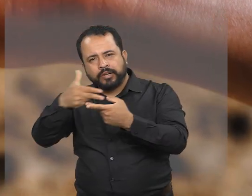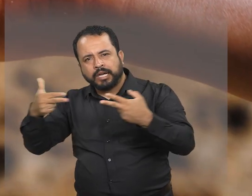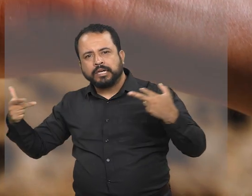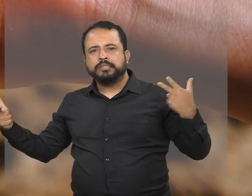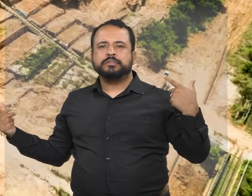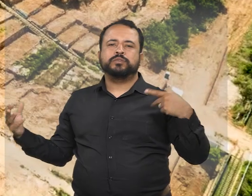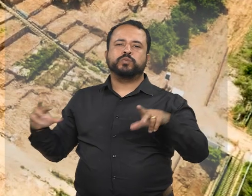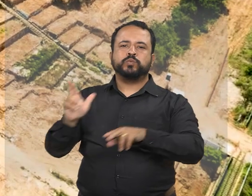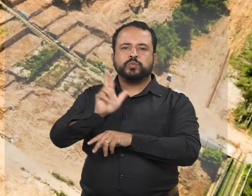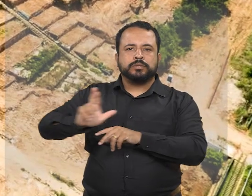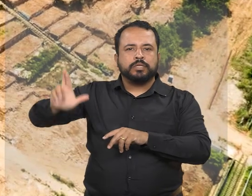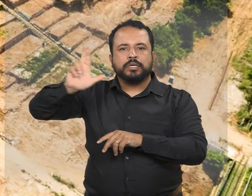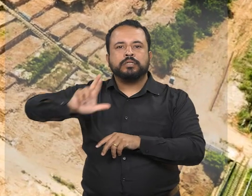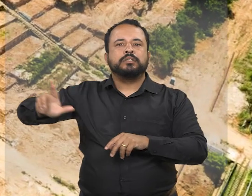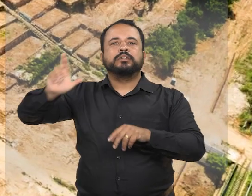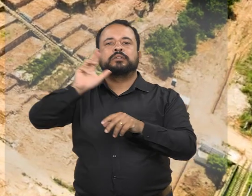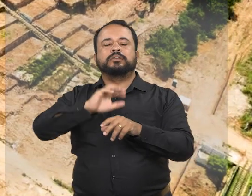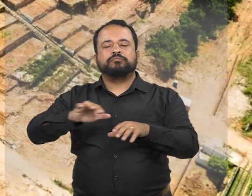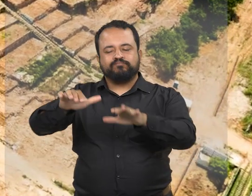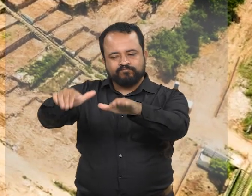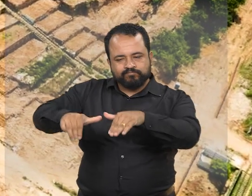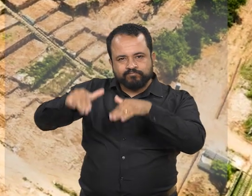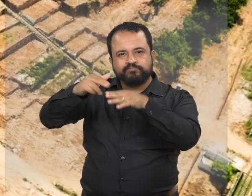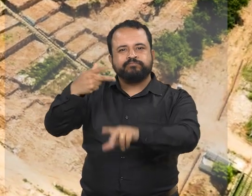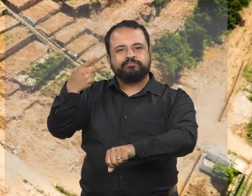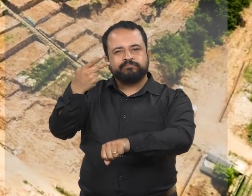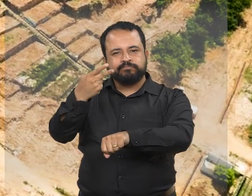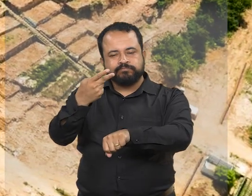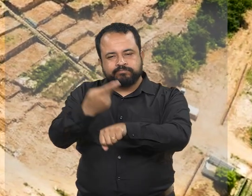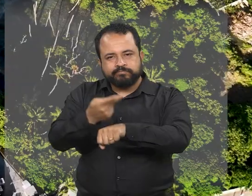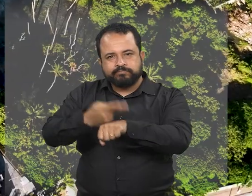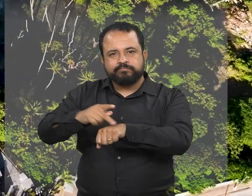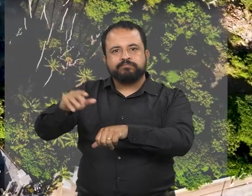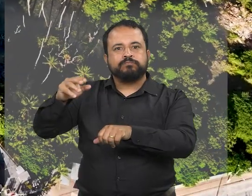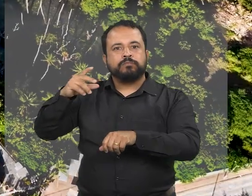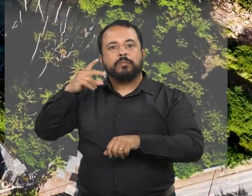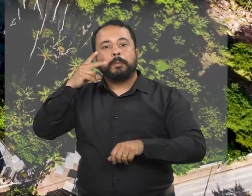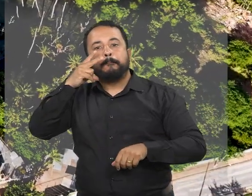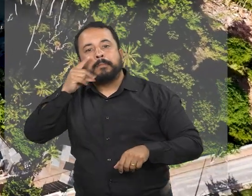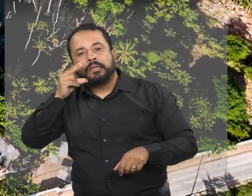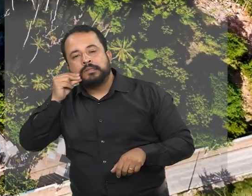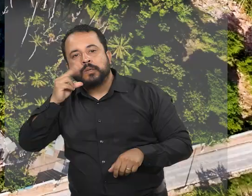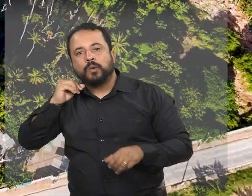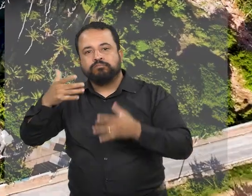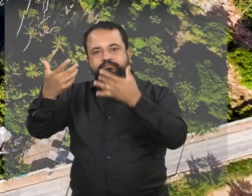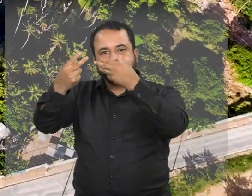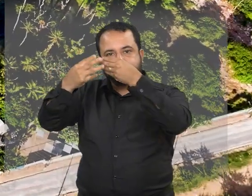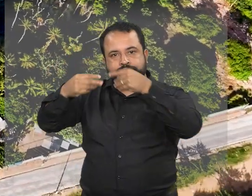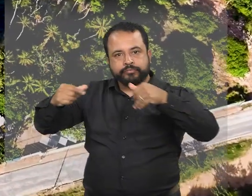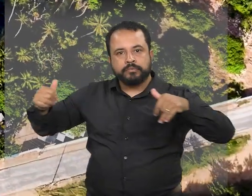muitos produtos e por décadas foi extraído do subsolo de Maceió.